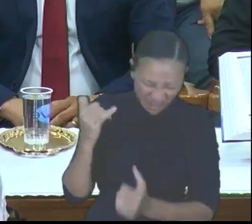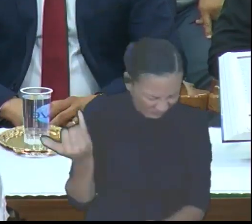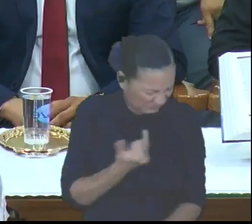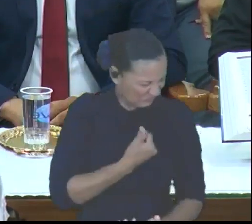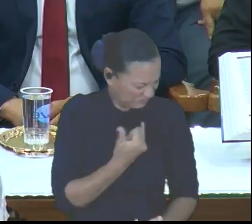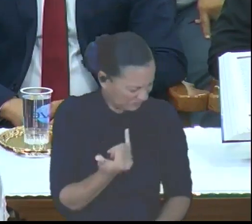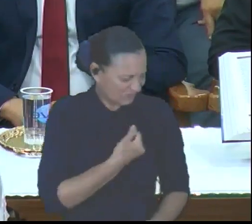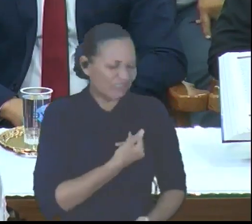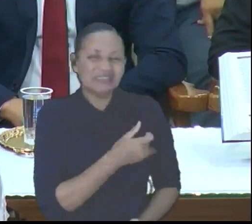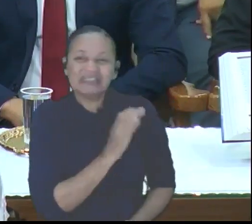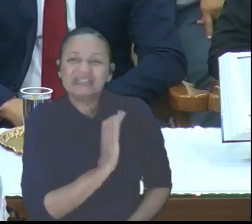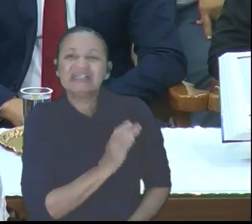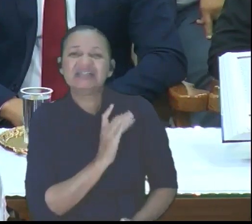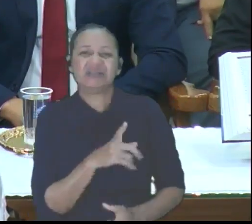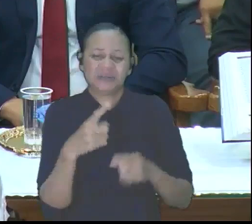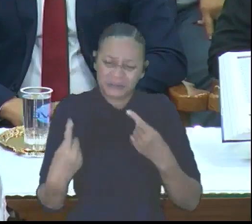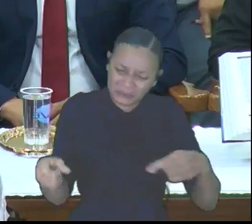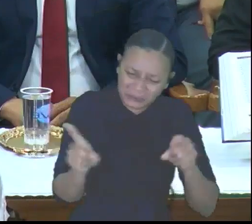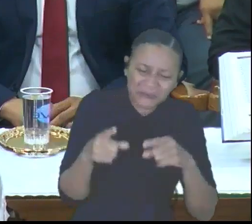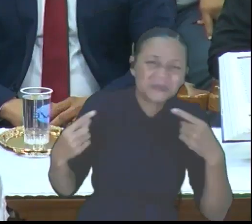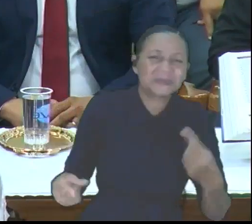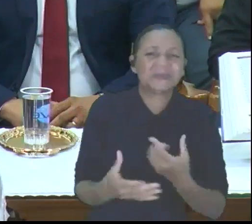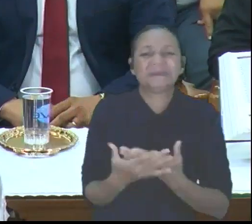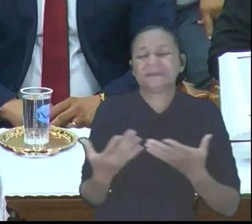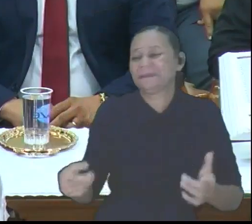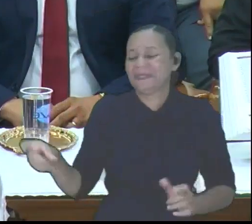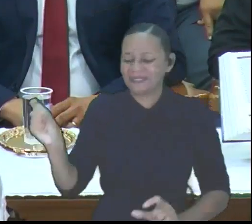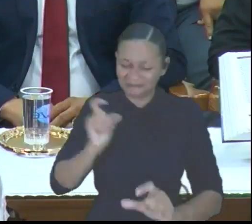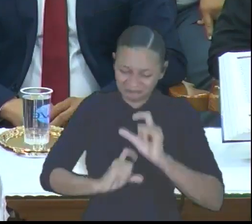você através de um hino, através de uma